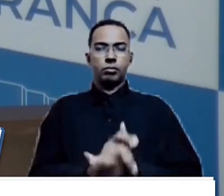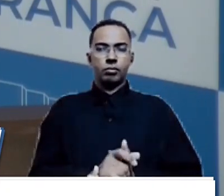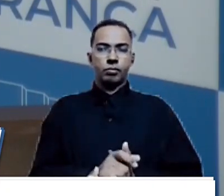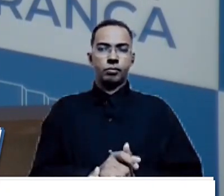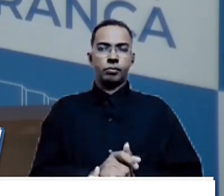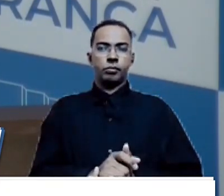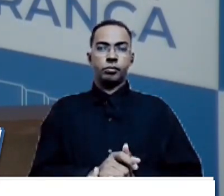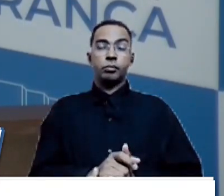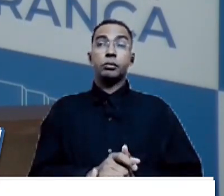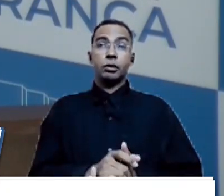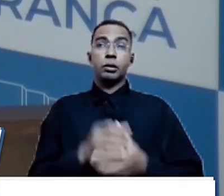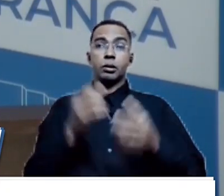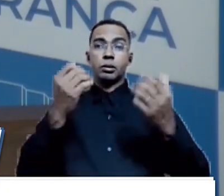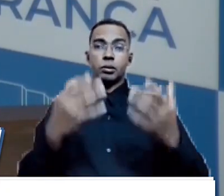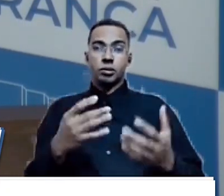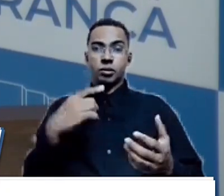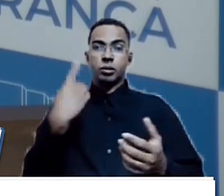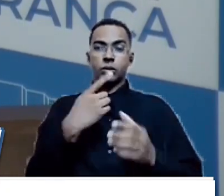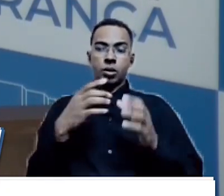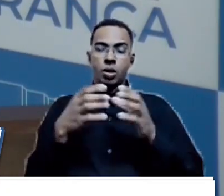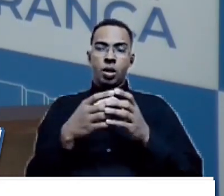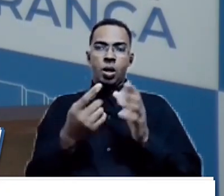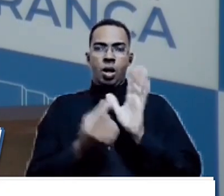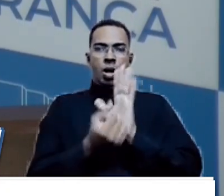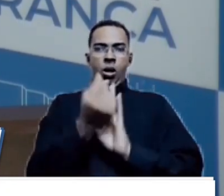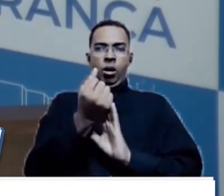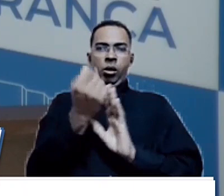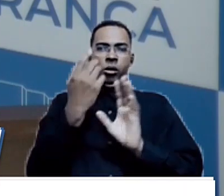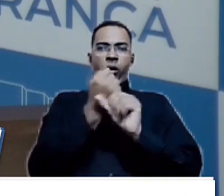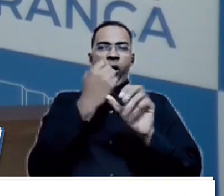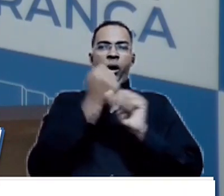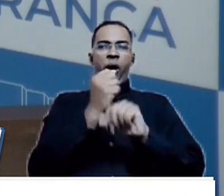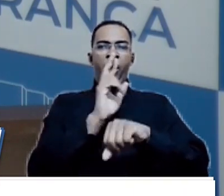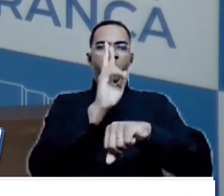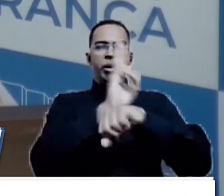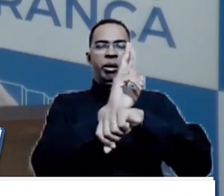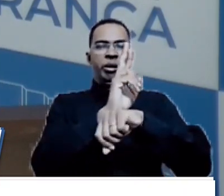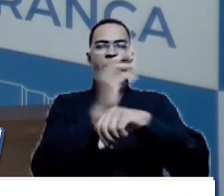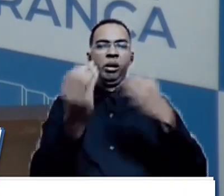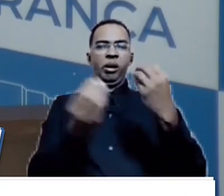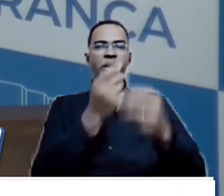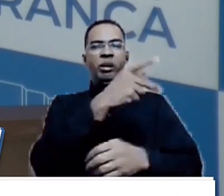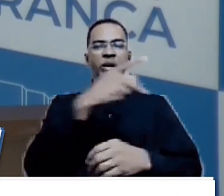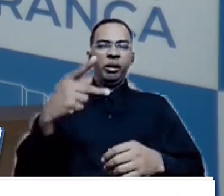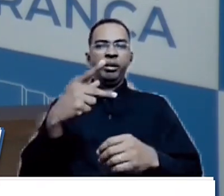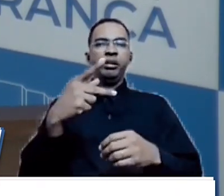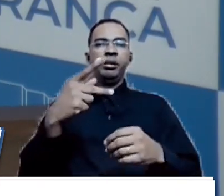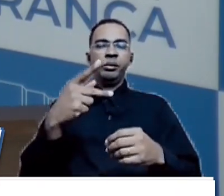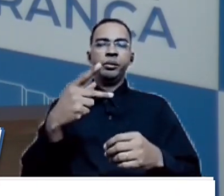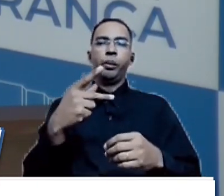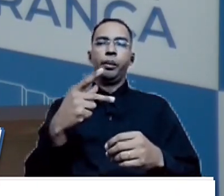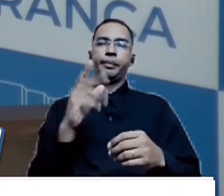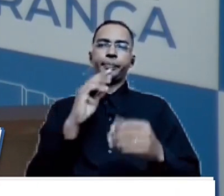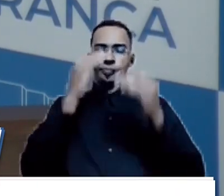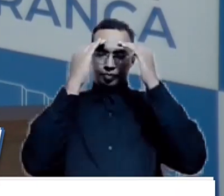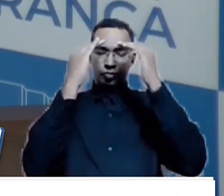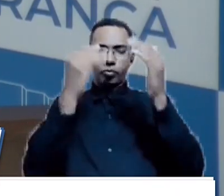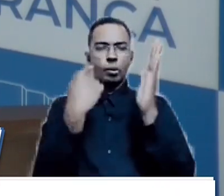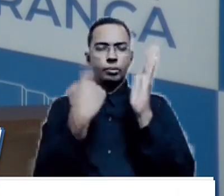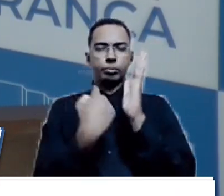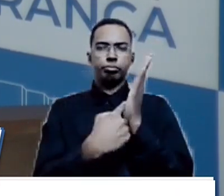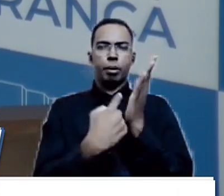quero dizer que nós da comissão de Finanças de orçamento que eu represento aqui como presidente nós cumprimos todas as